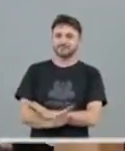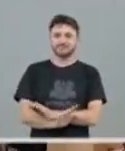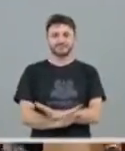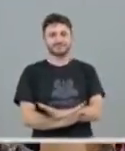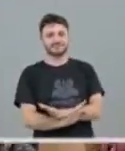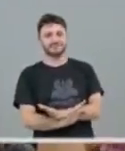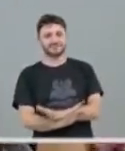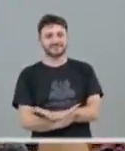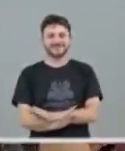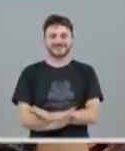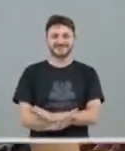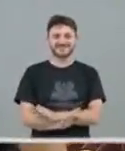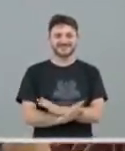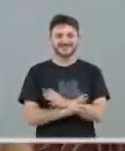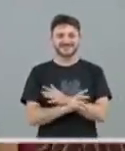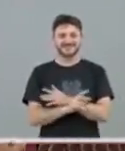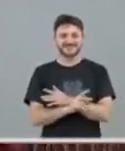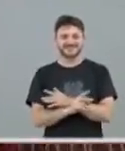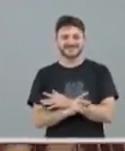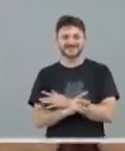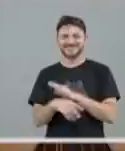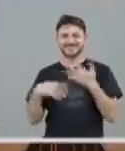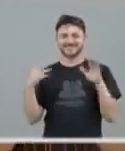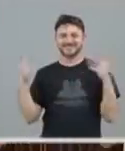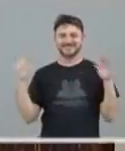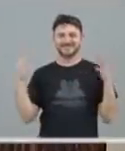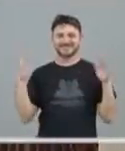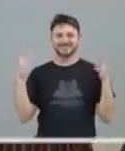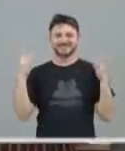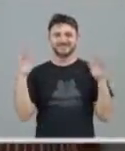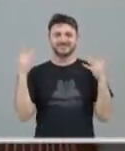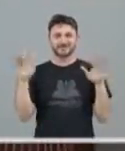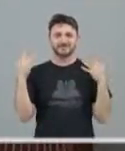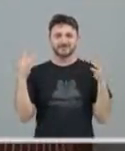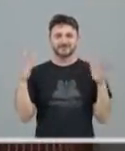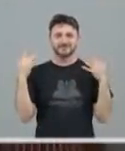demais. Oh, oh, oh, oh.